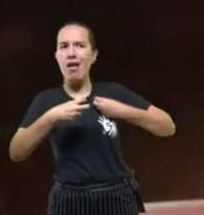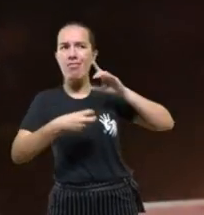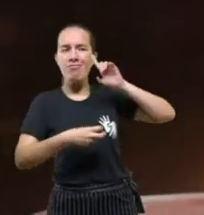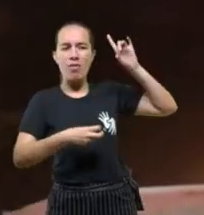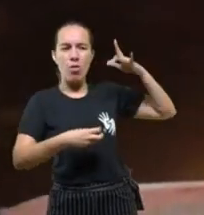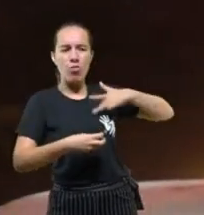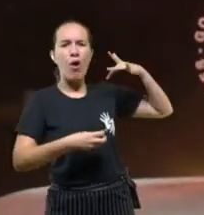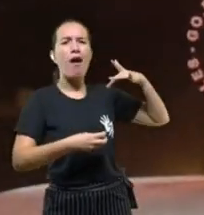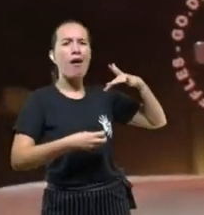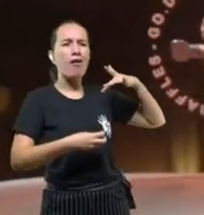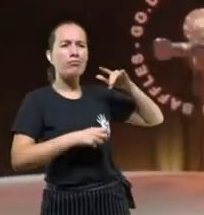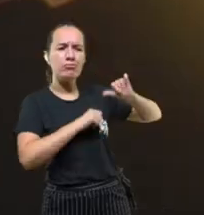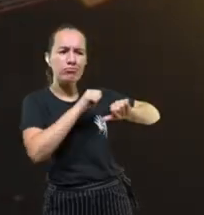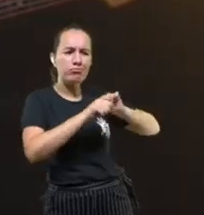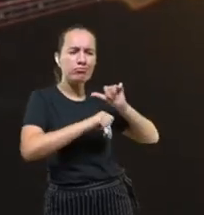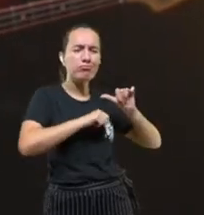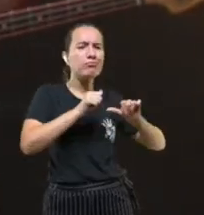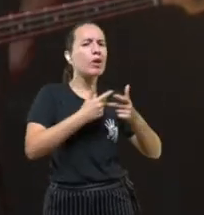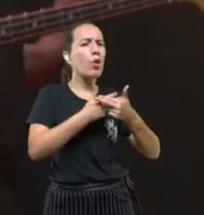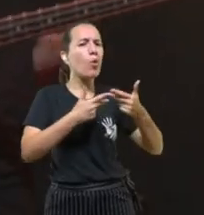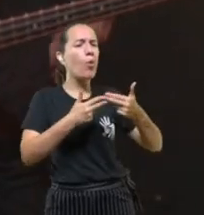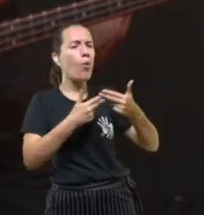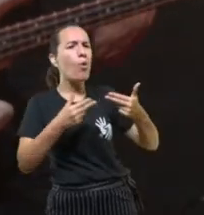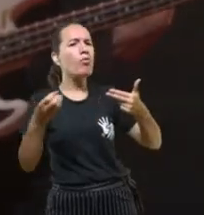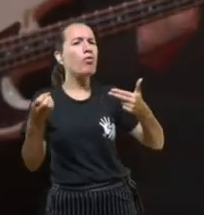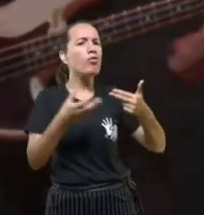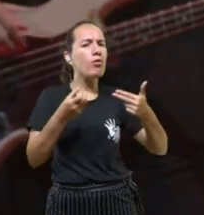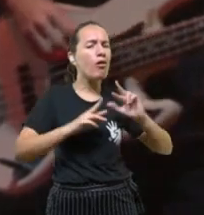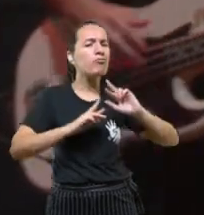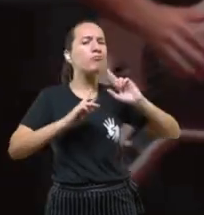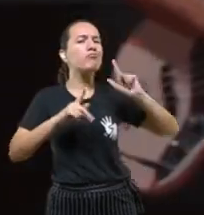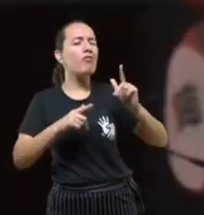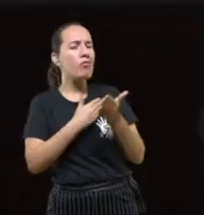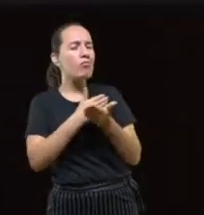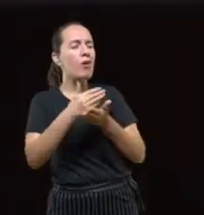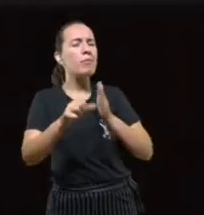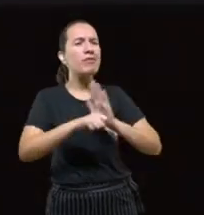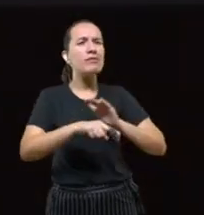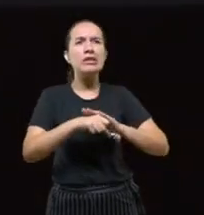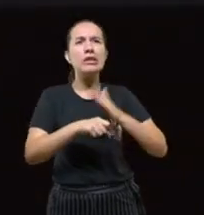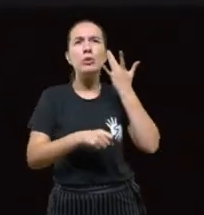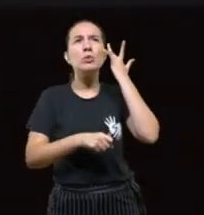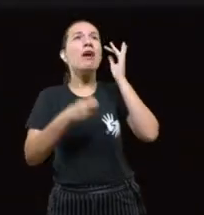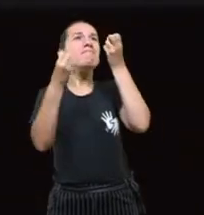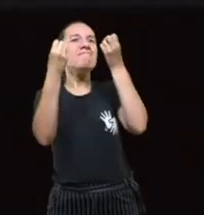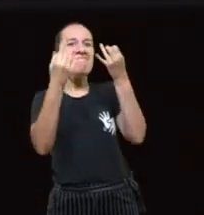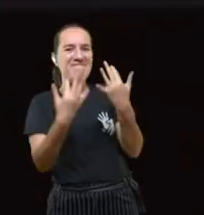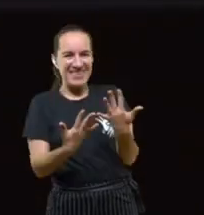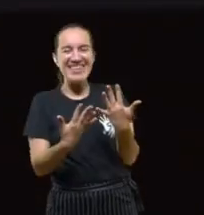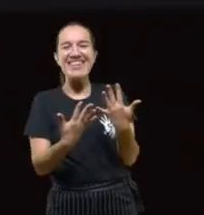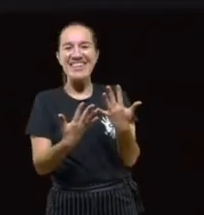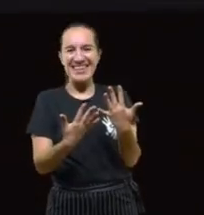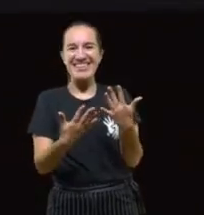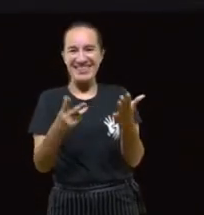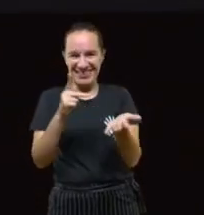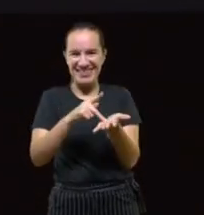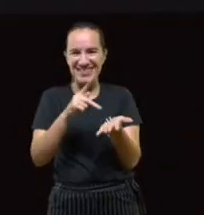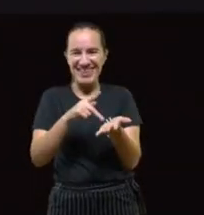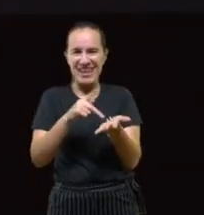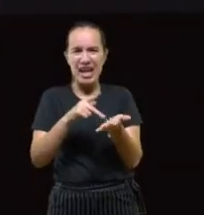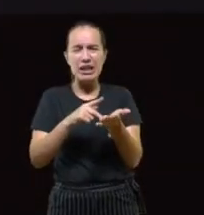coisa diferente, mas às vezes nós não sabemos exatamente como